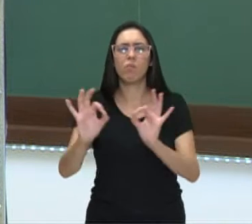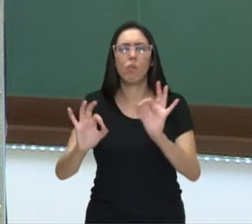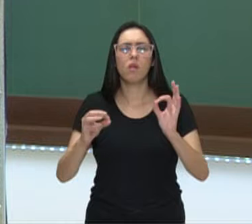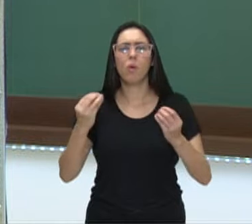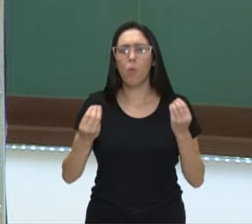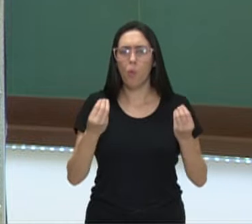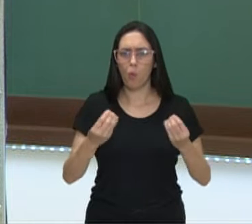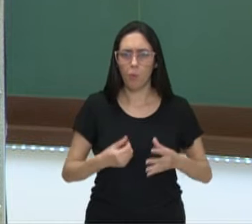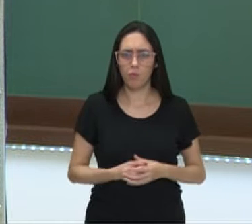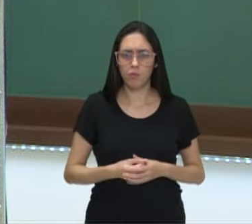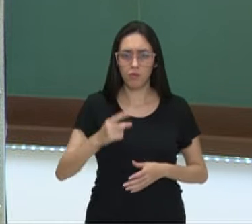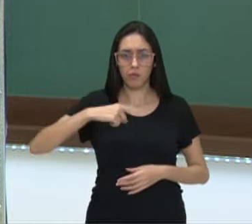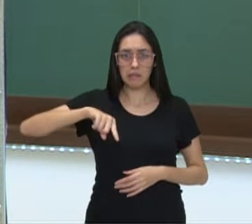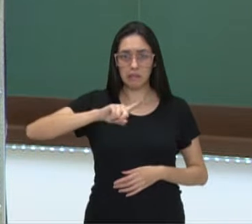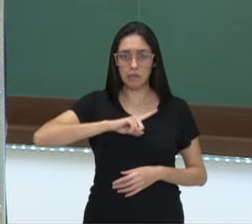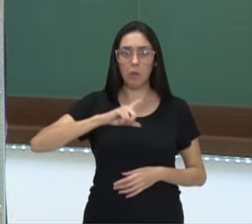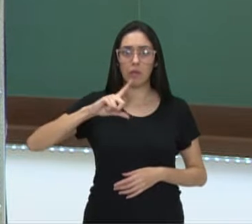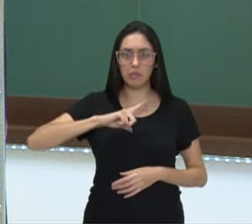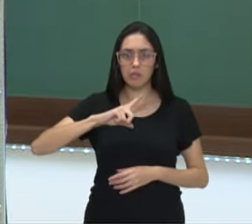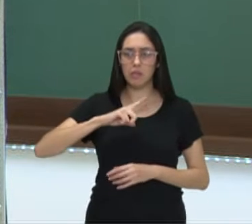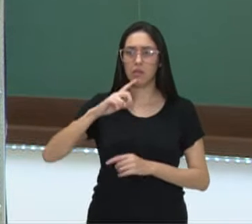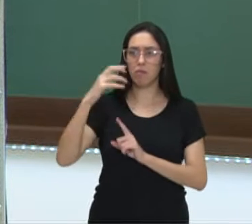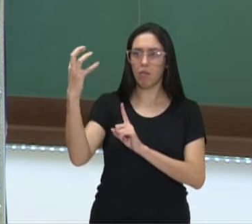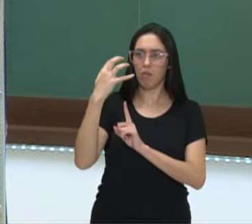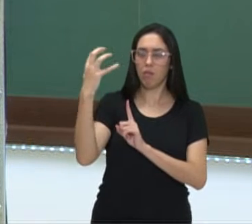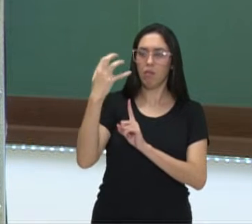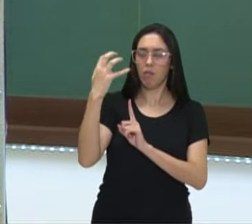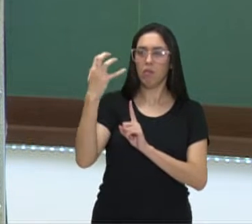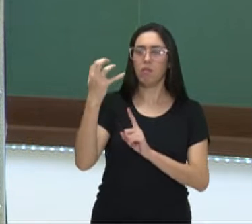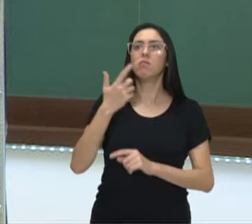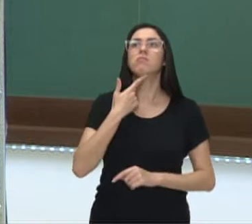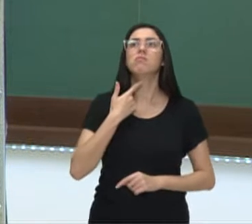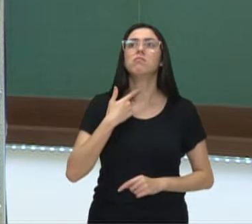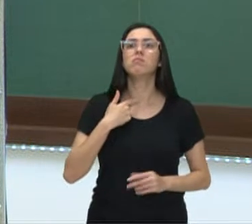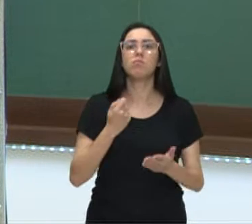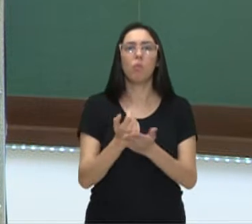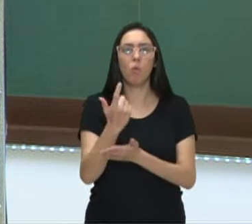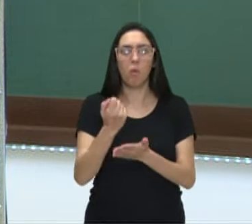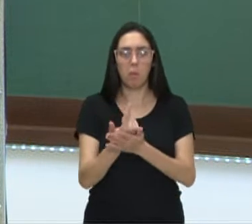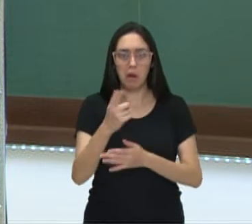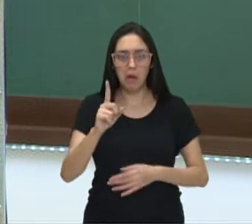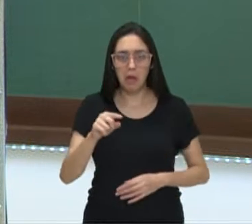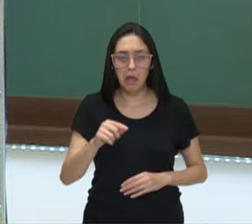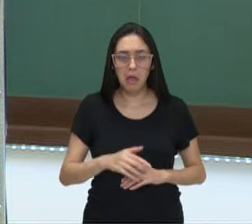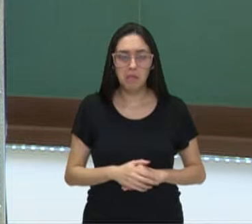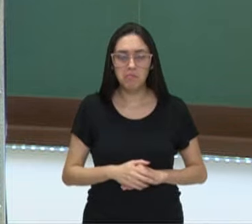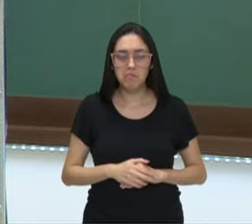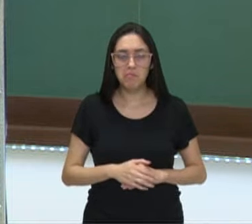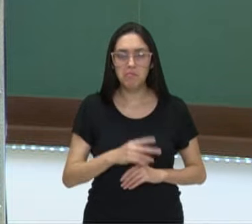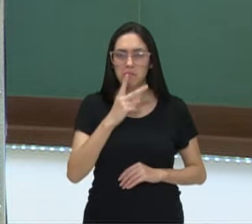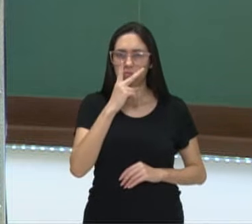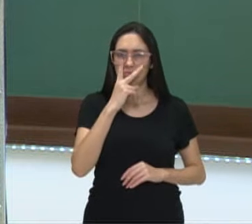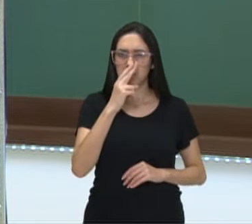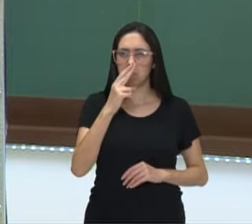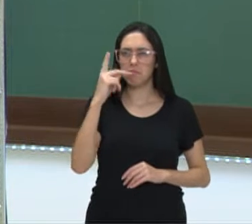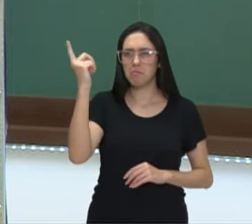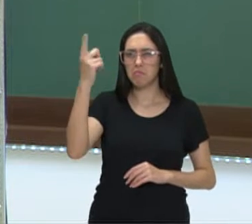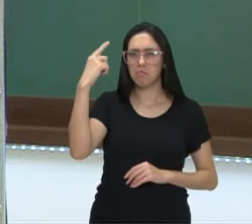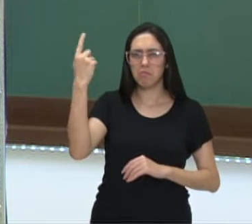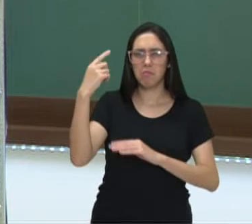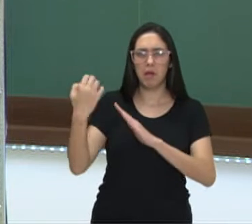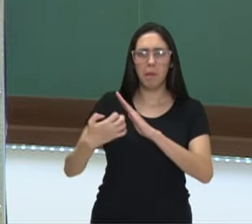somos diariamente incentivados a consumir, incentivados a comprar? Será que as empresas